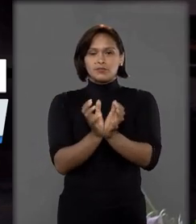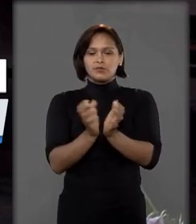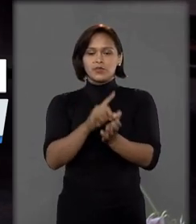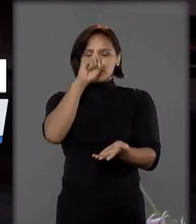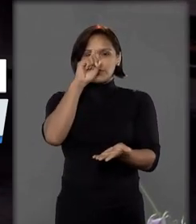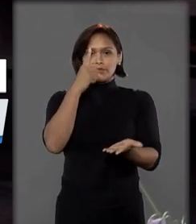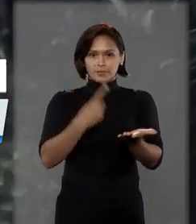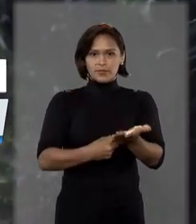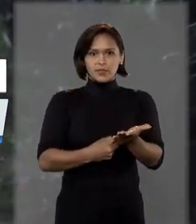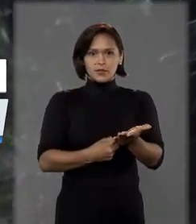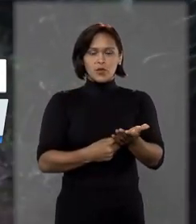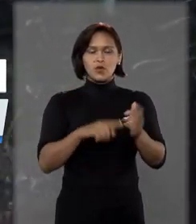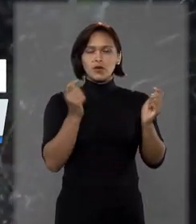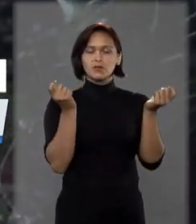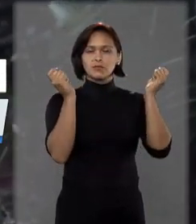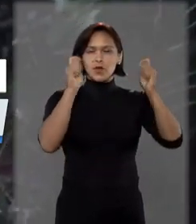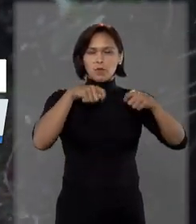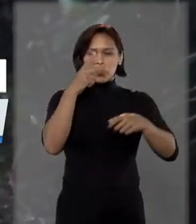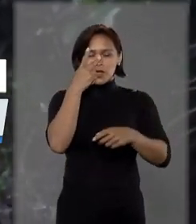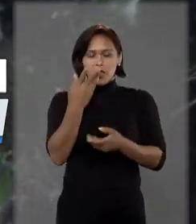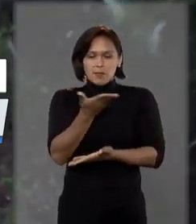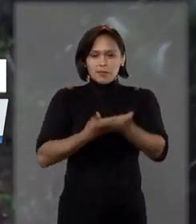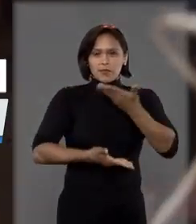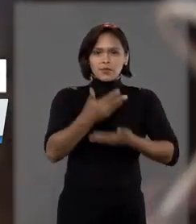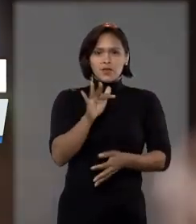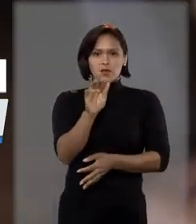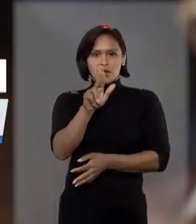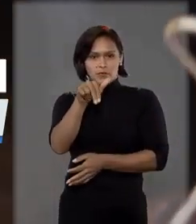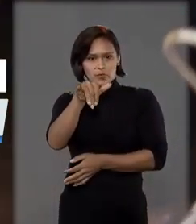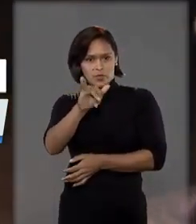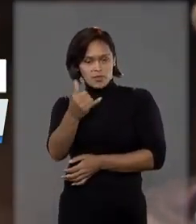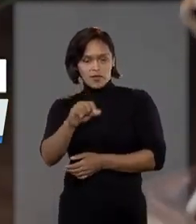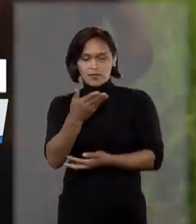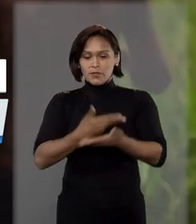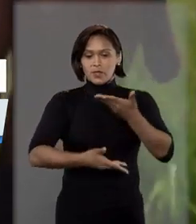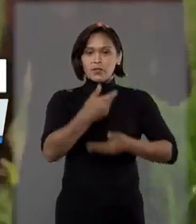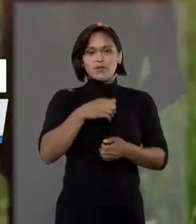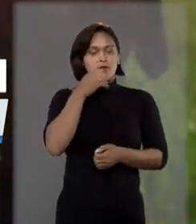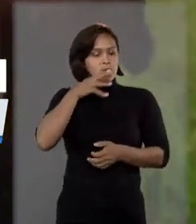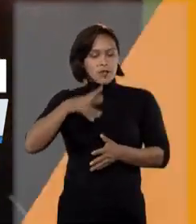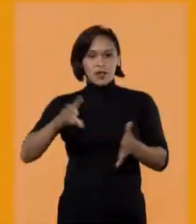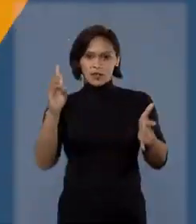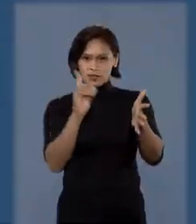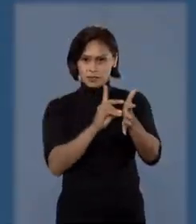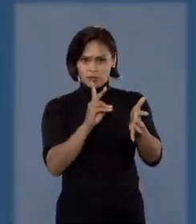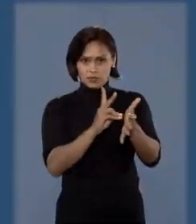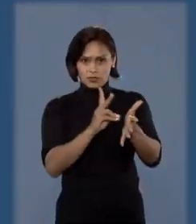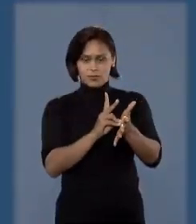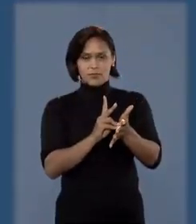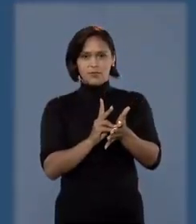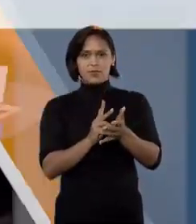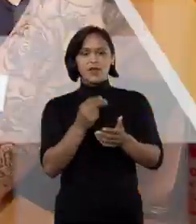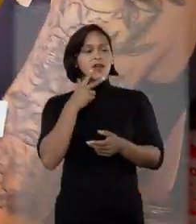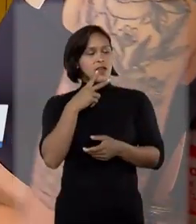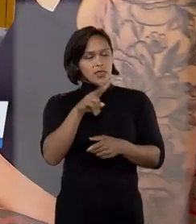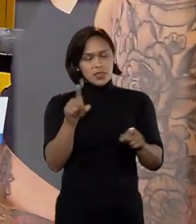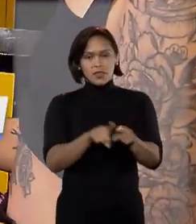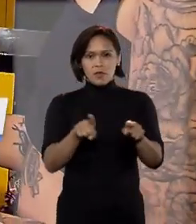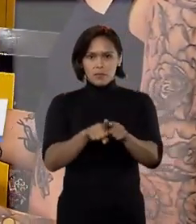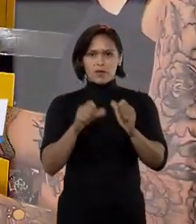turma determinou que é obrigatória a participação da FUNAI em ações que envolvem criança indígena. Você vai